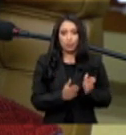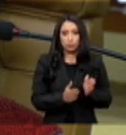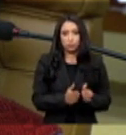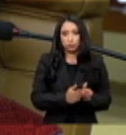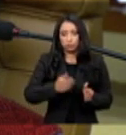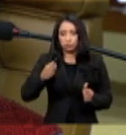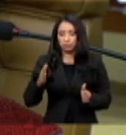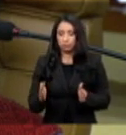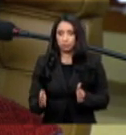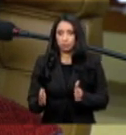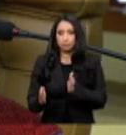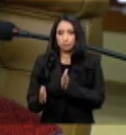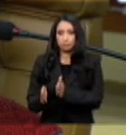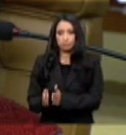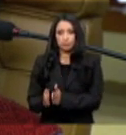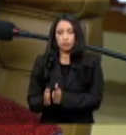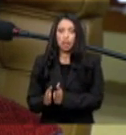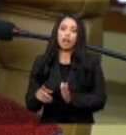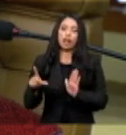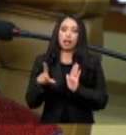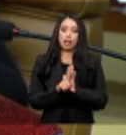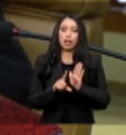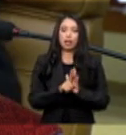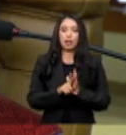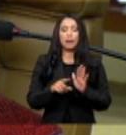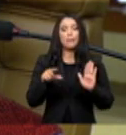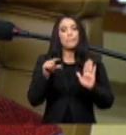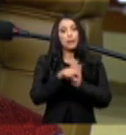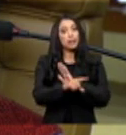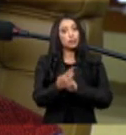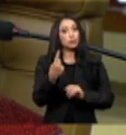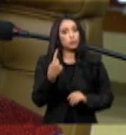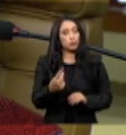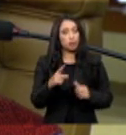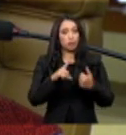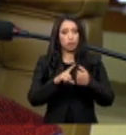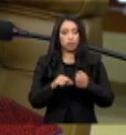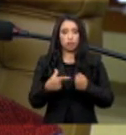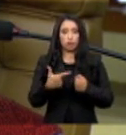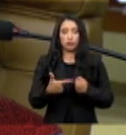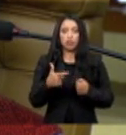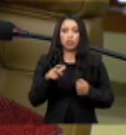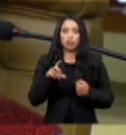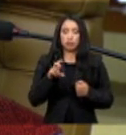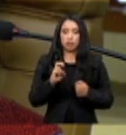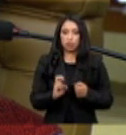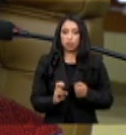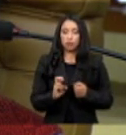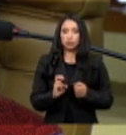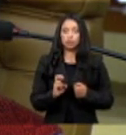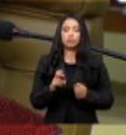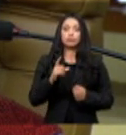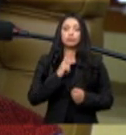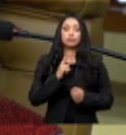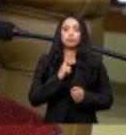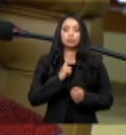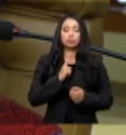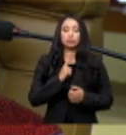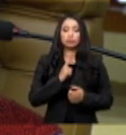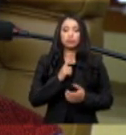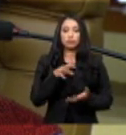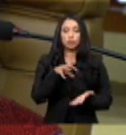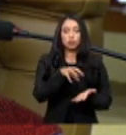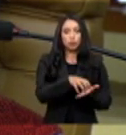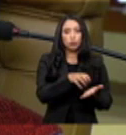lei. No parágrafo 1º do artigo 25, e o caput não é impugnado, se tem: o órgão ou a